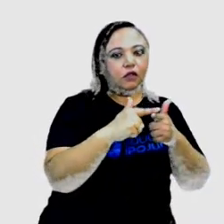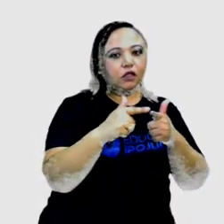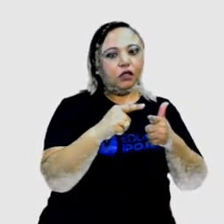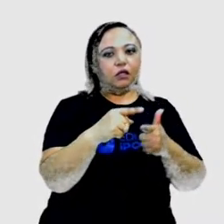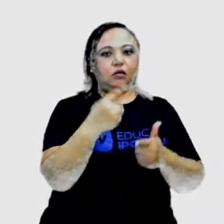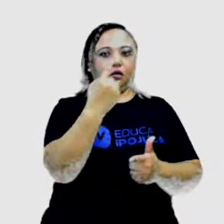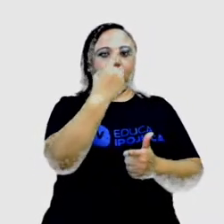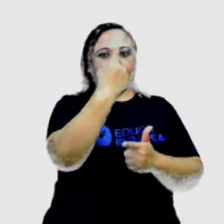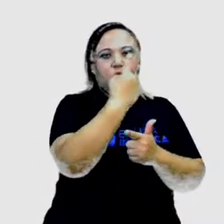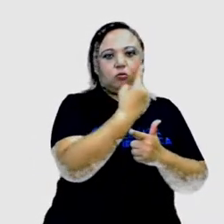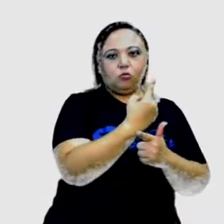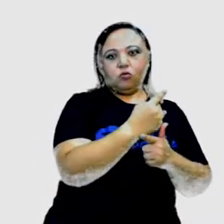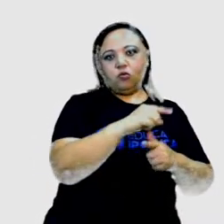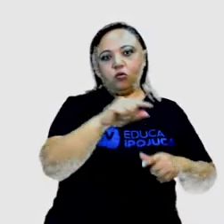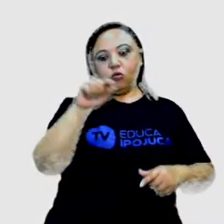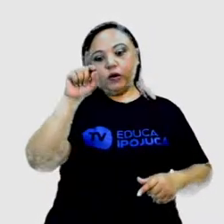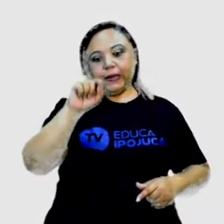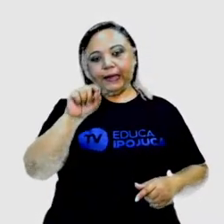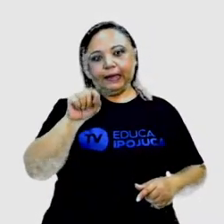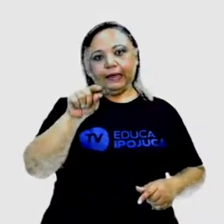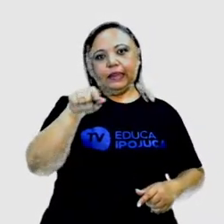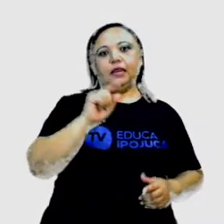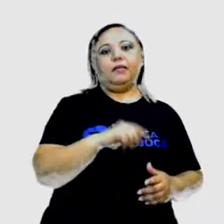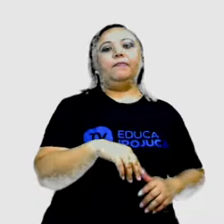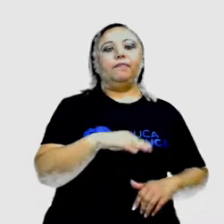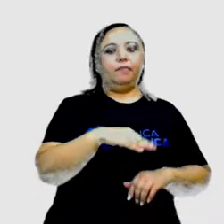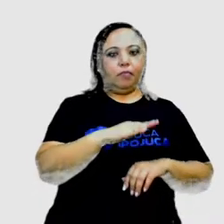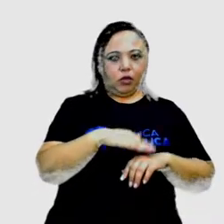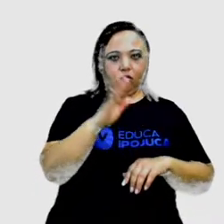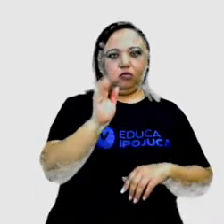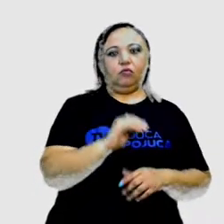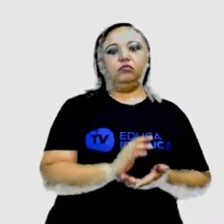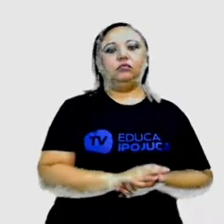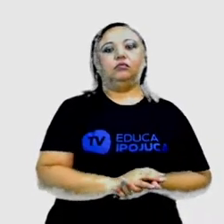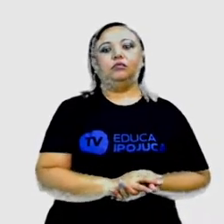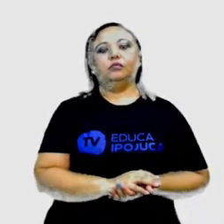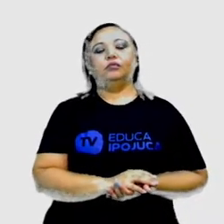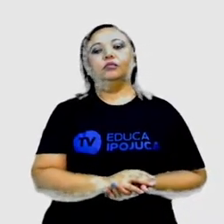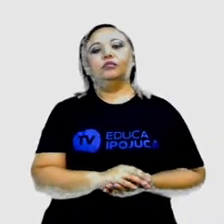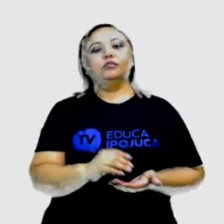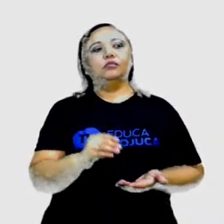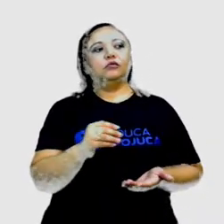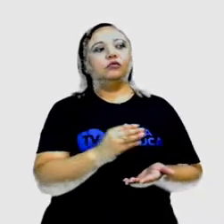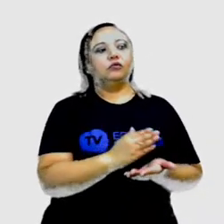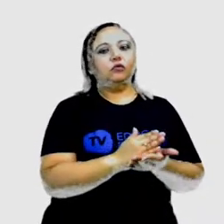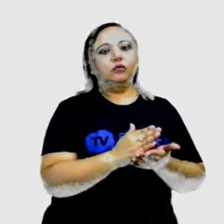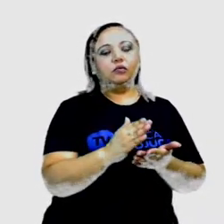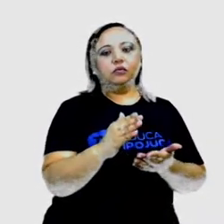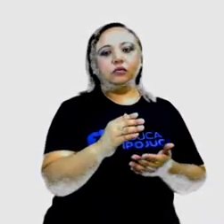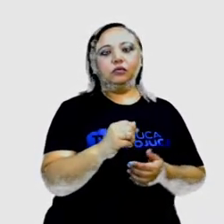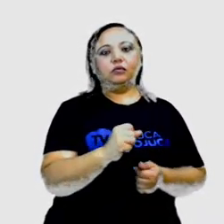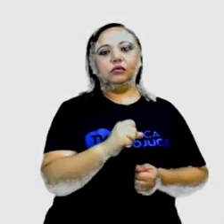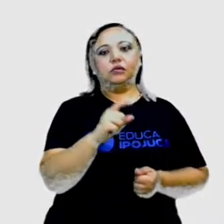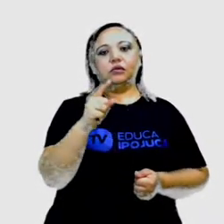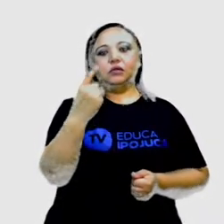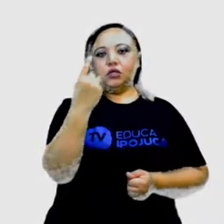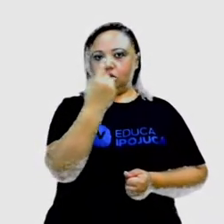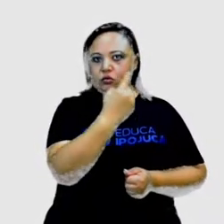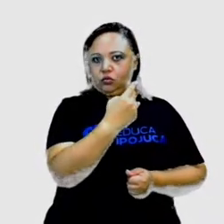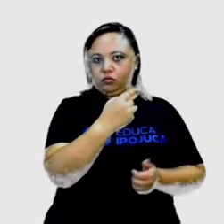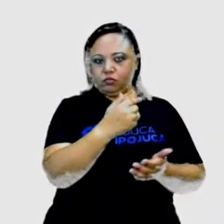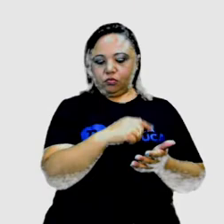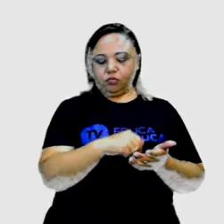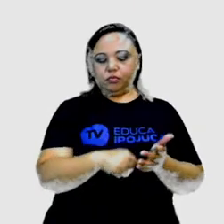mesmo. Exemplos de números primos. Se a gente for lá no iniciozinho, o primeiro número primo que a gente vai ter é o